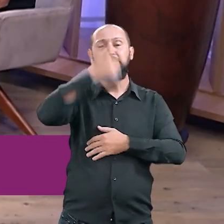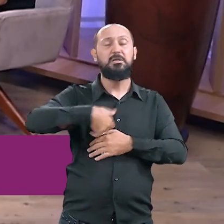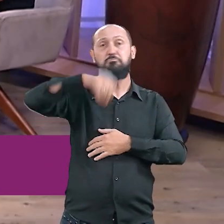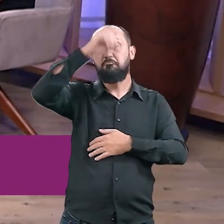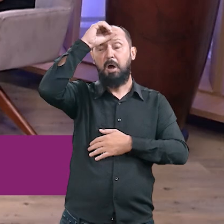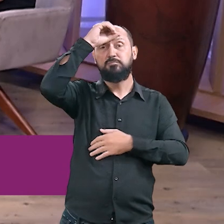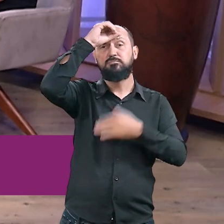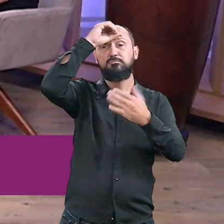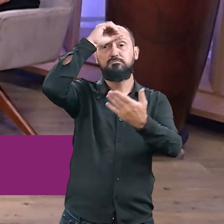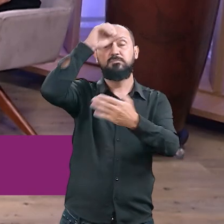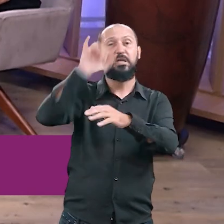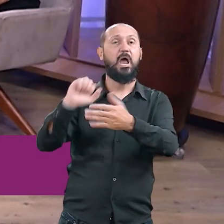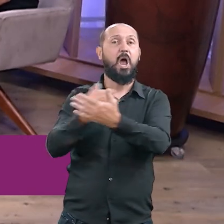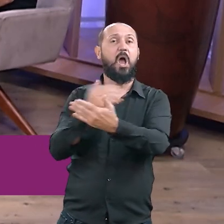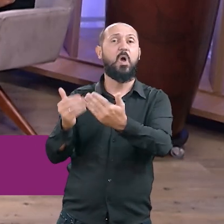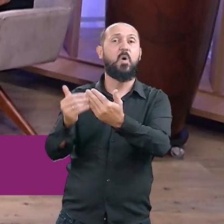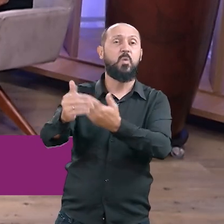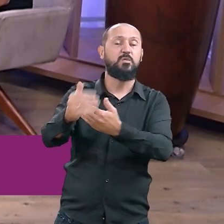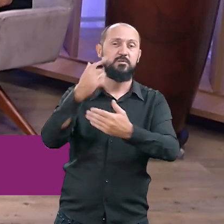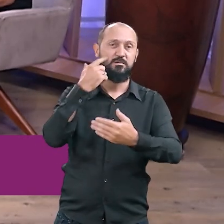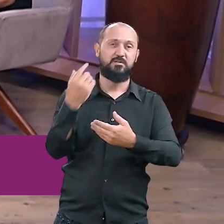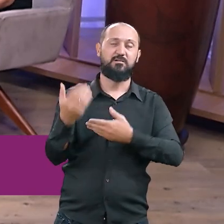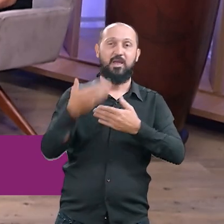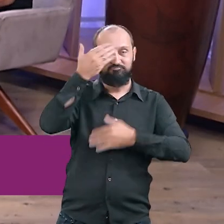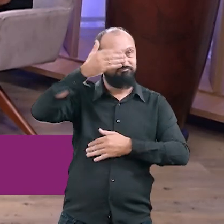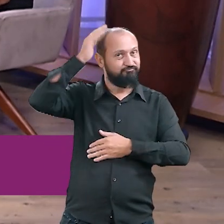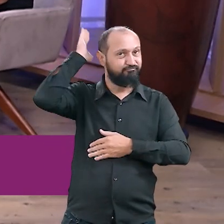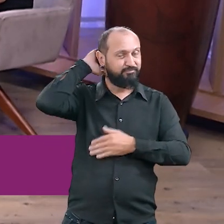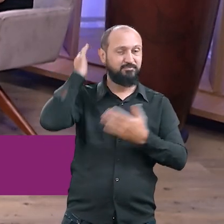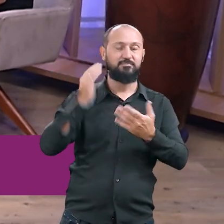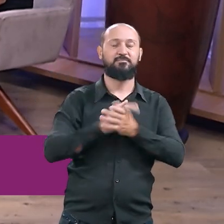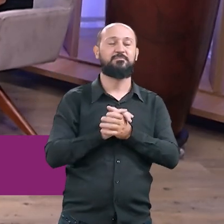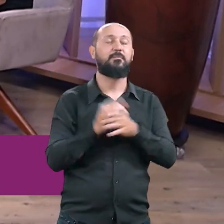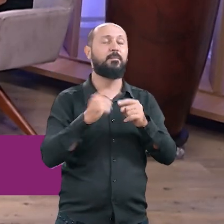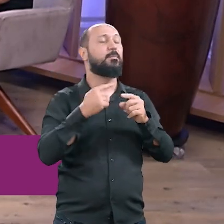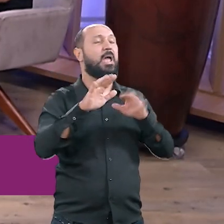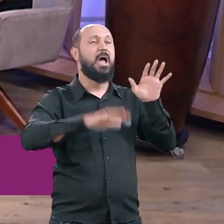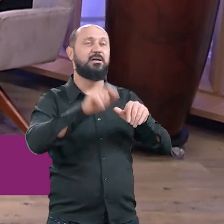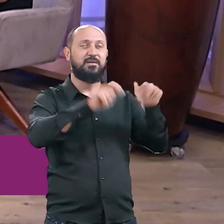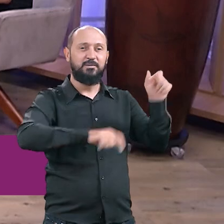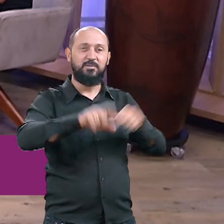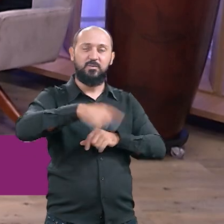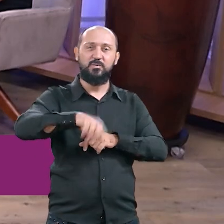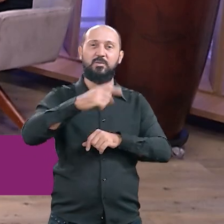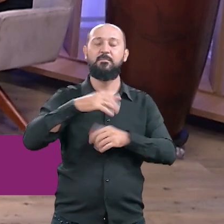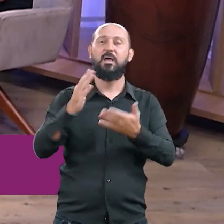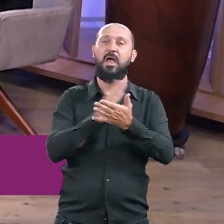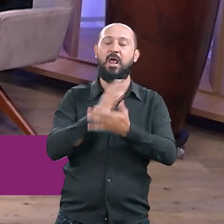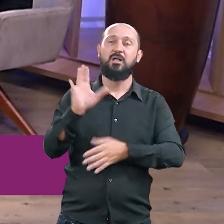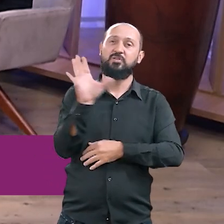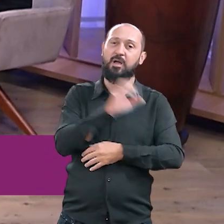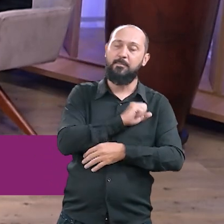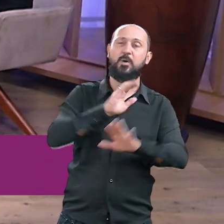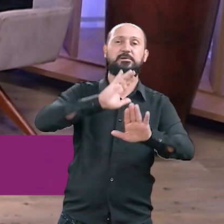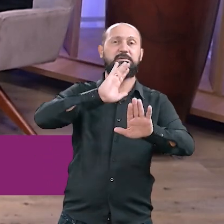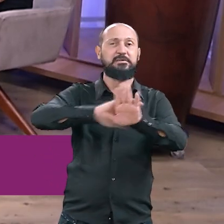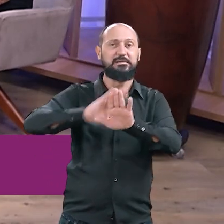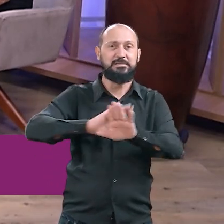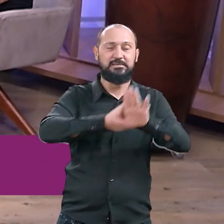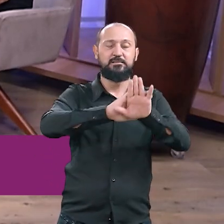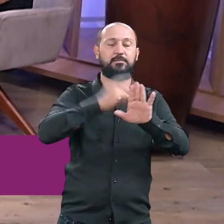de discussão de inteligência artificial no comecinho do ano. Por quê? Porque eles pegaram imagens originais da Elis Regina, que naturalmente faleceu